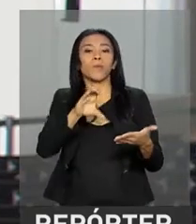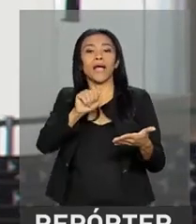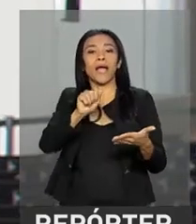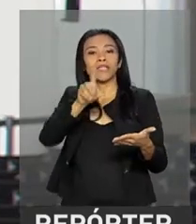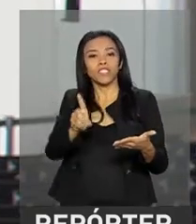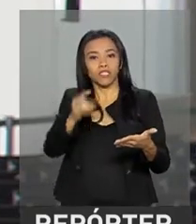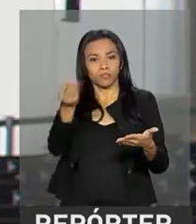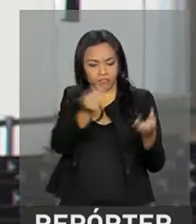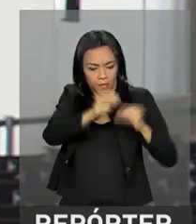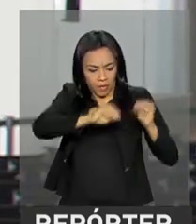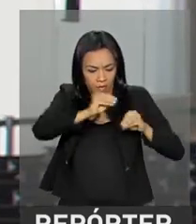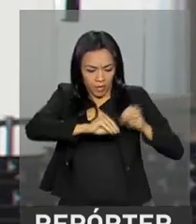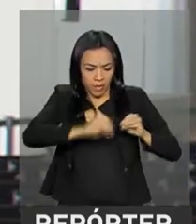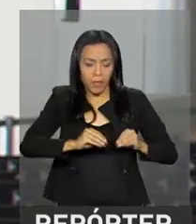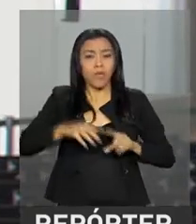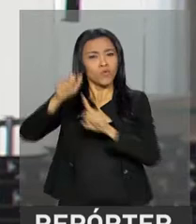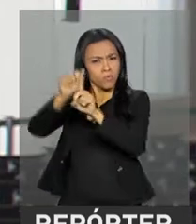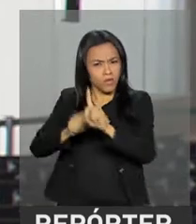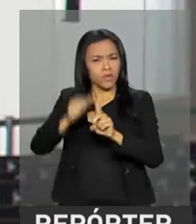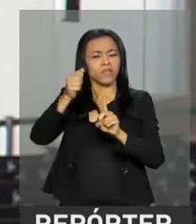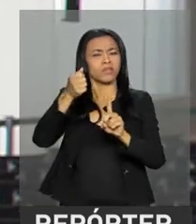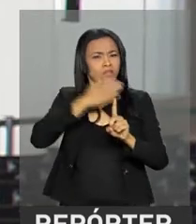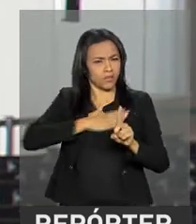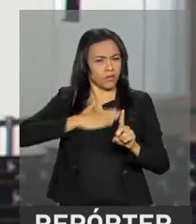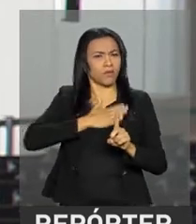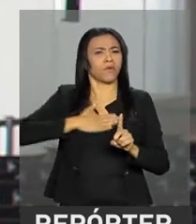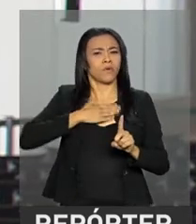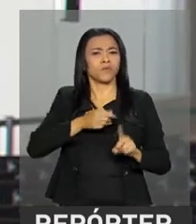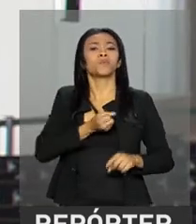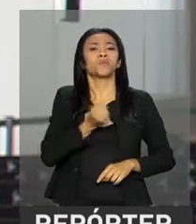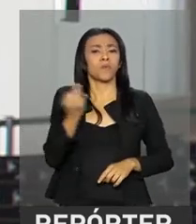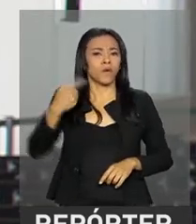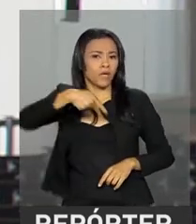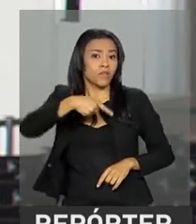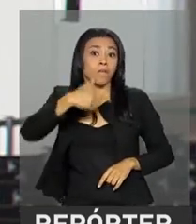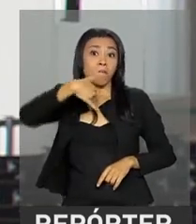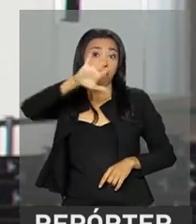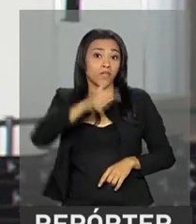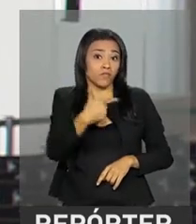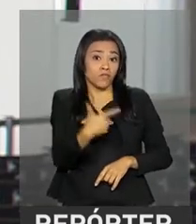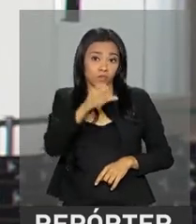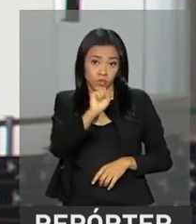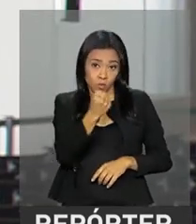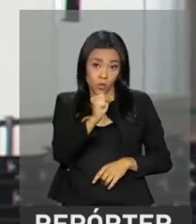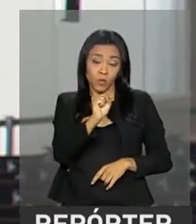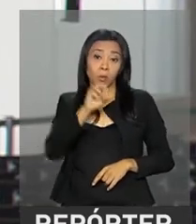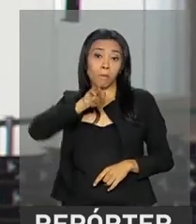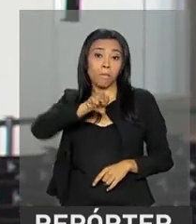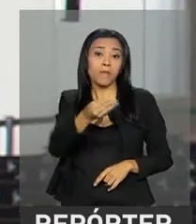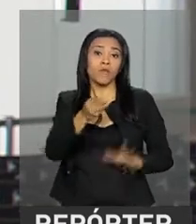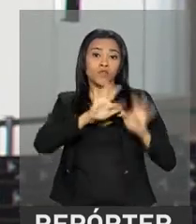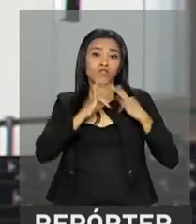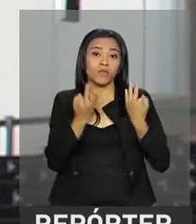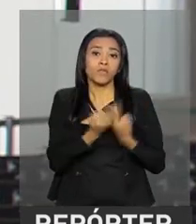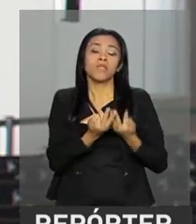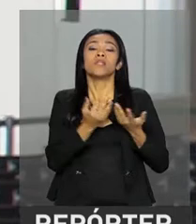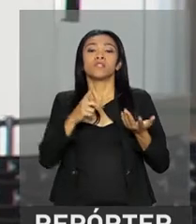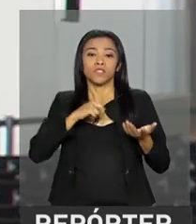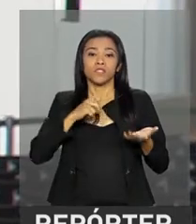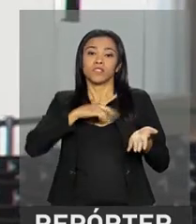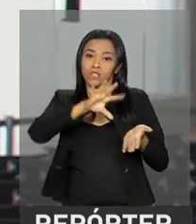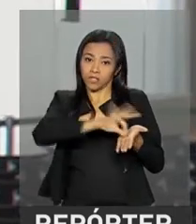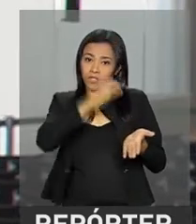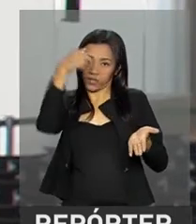no mês de agosto de 2007 existiam mais de 28 milhões de famílias inscritas o que